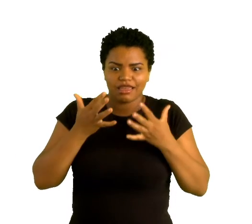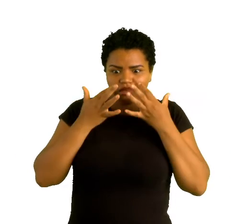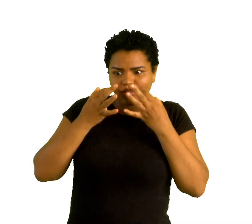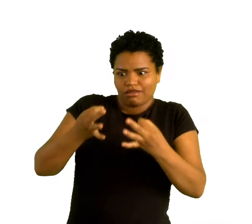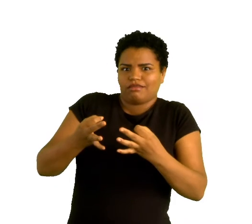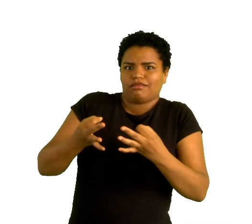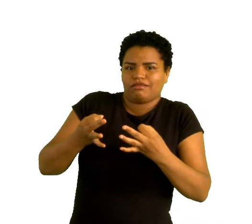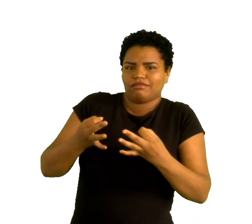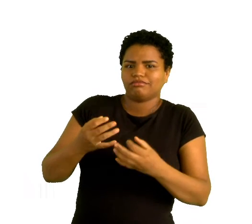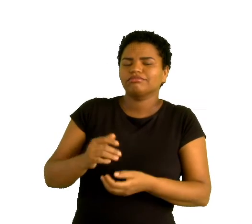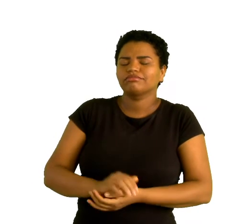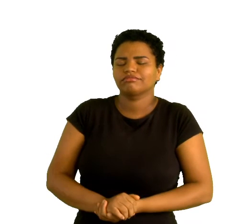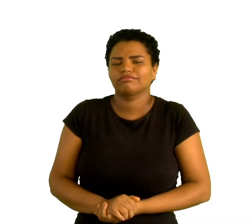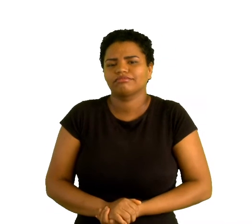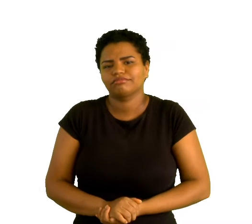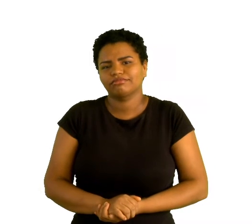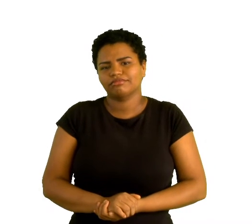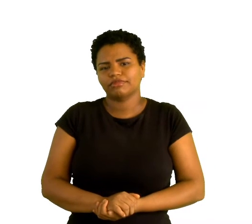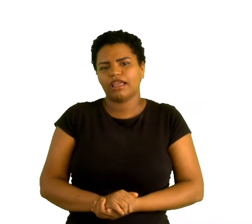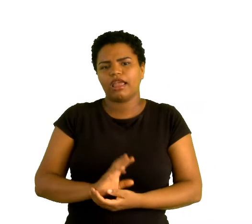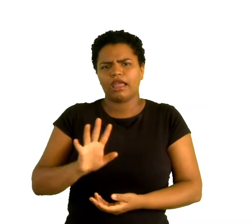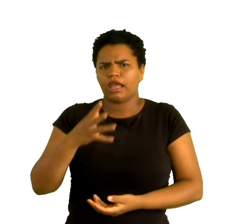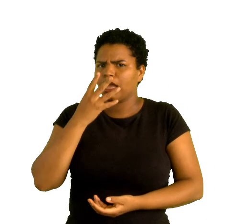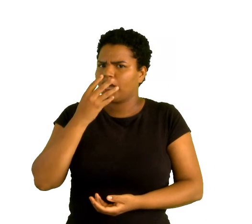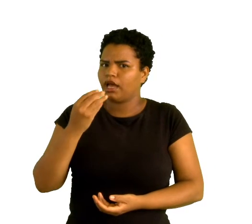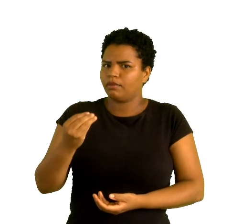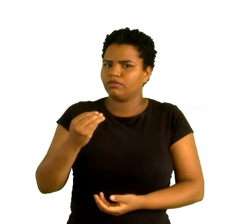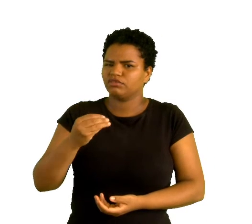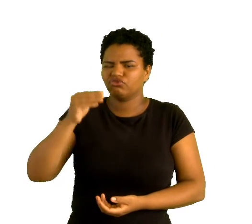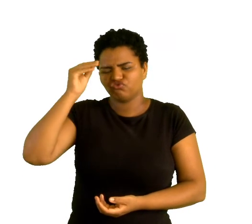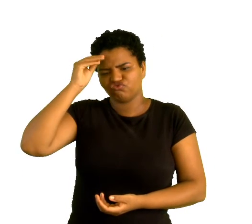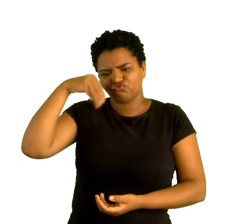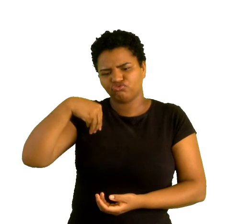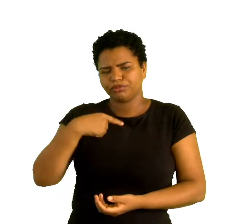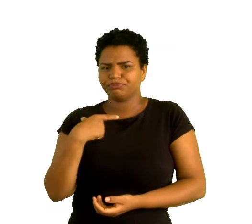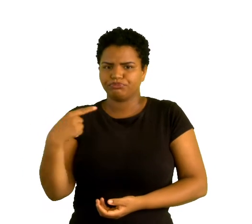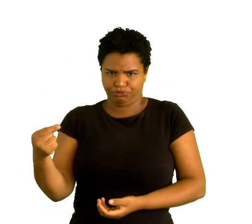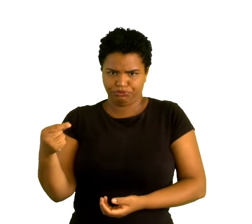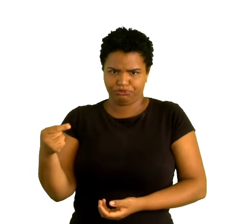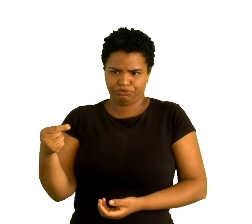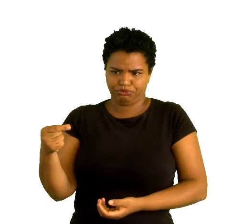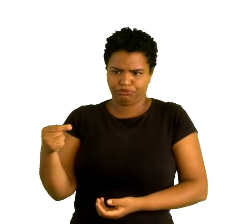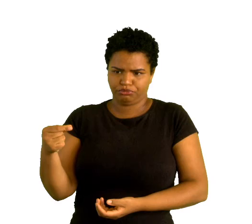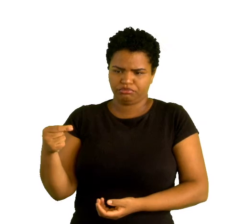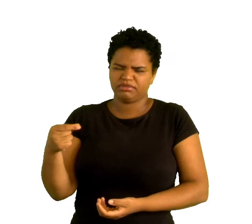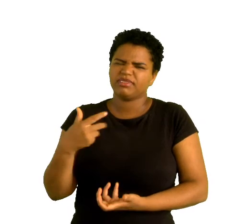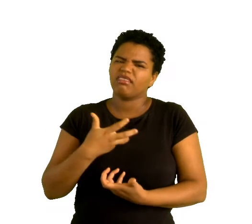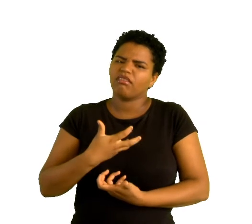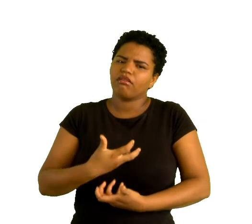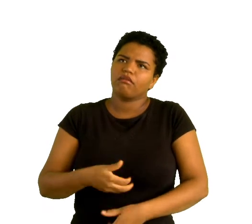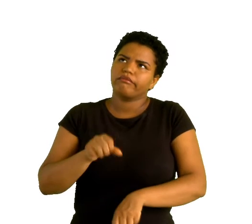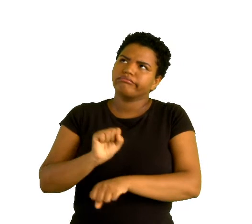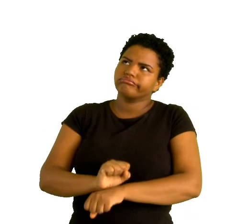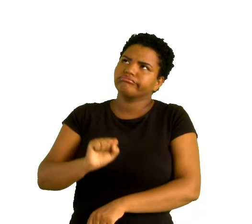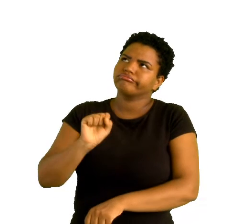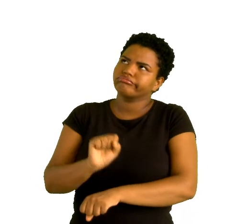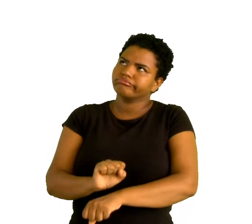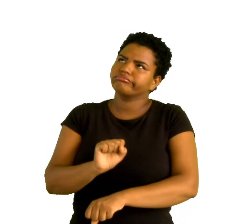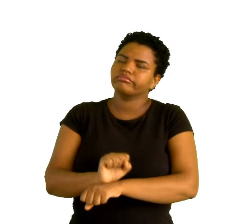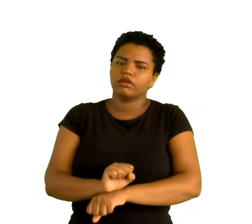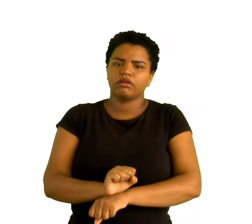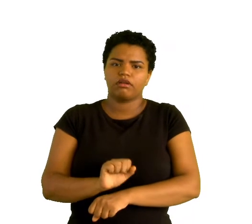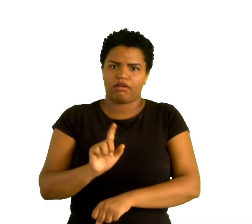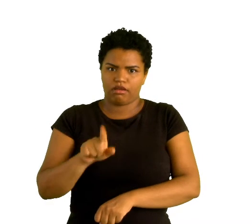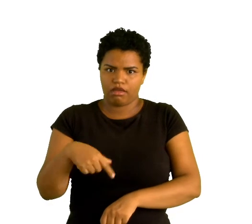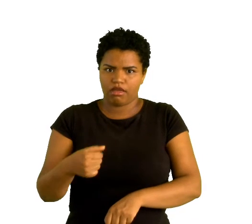que é a raposa quando desiste e vai embora? Pois estava cansada de esperar? Será que esse é o momento